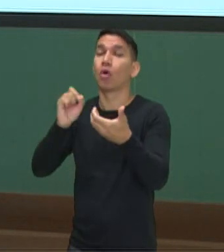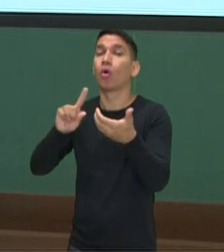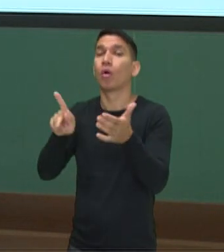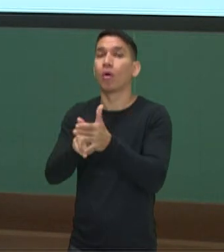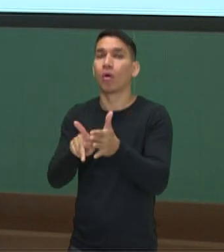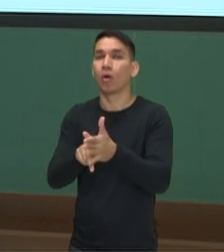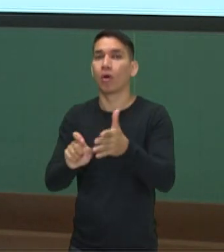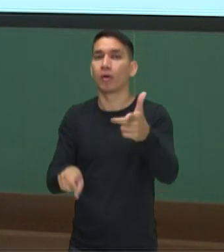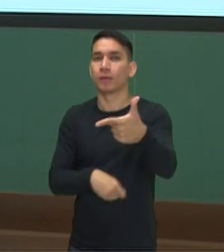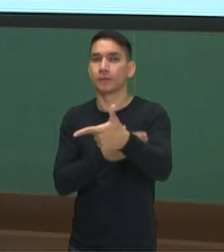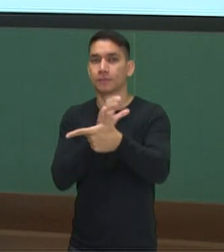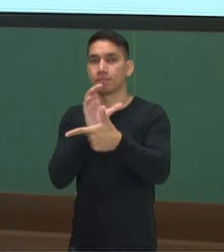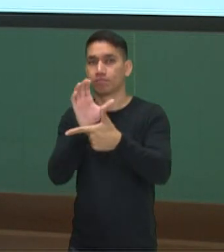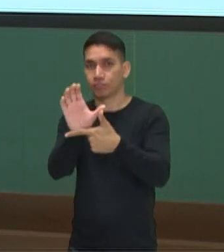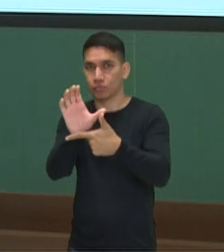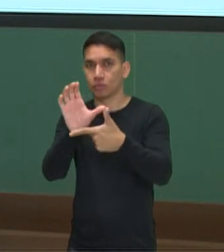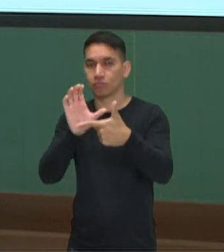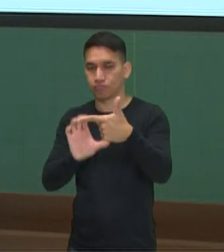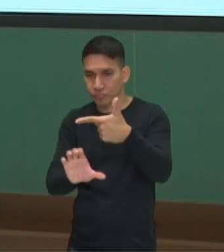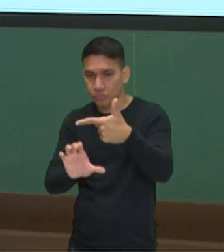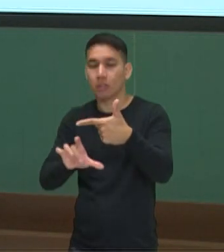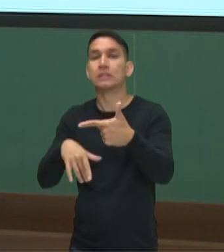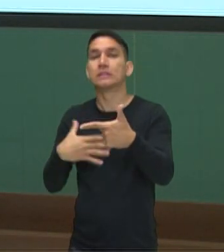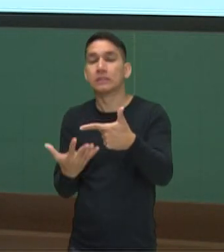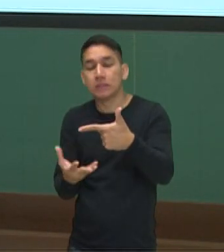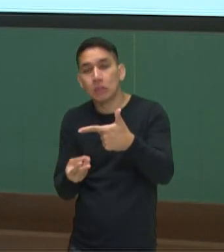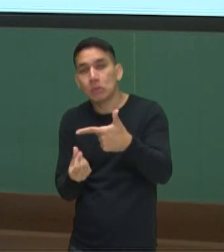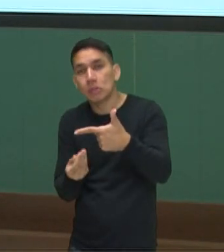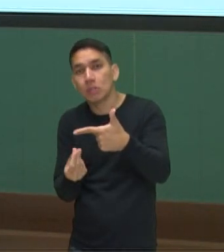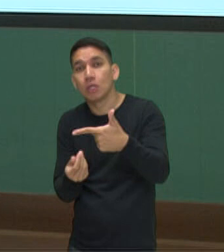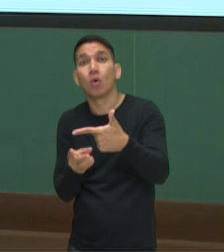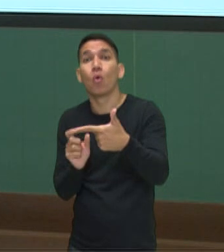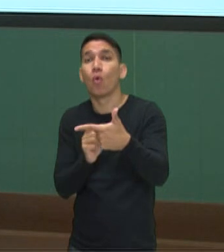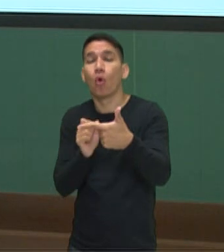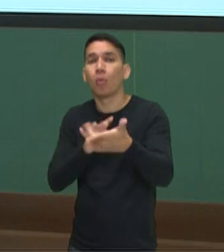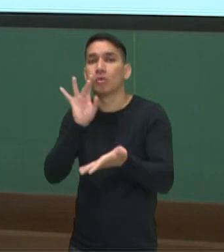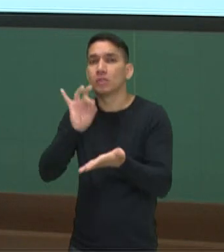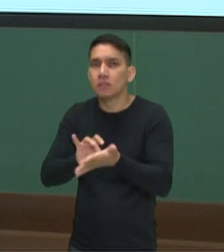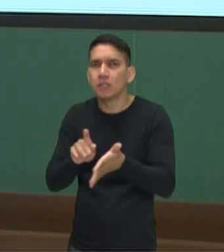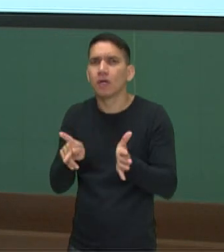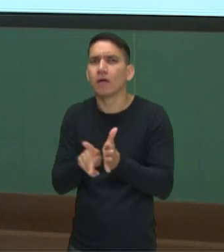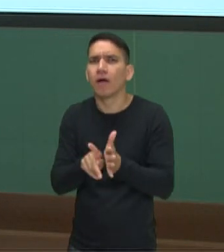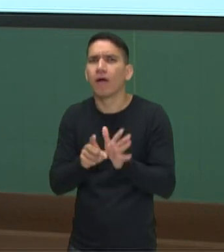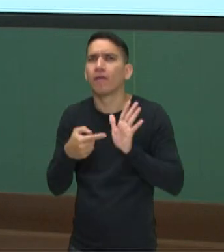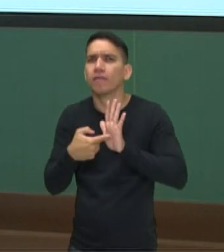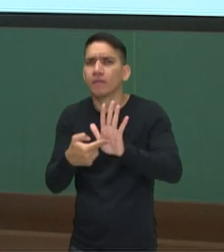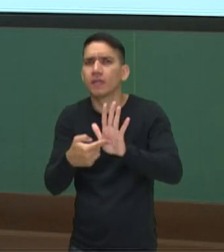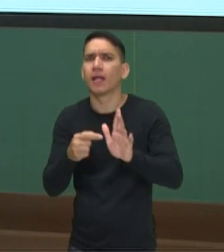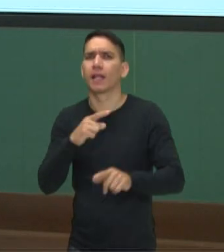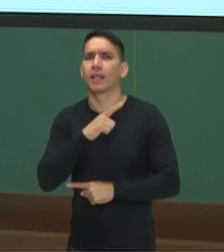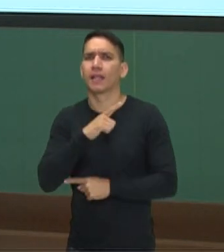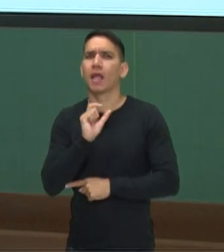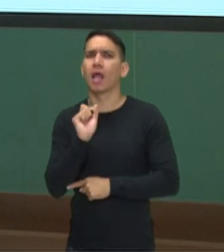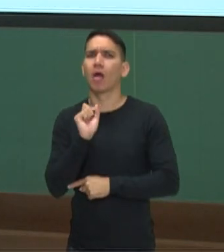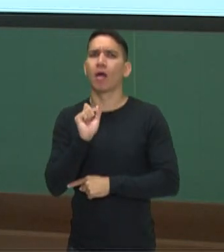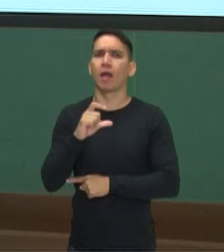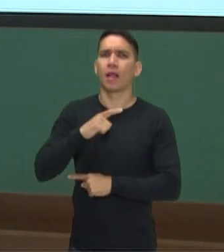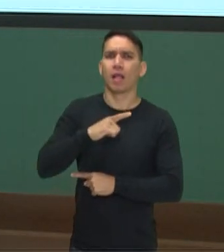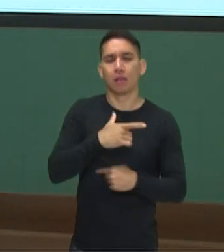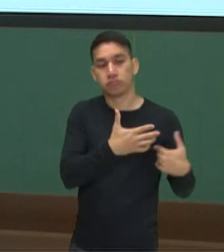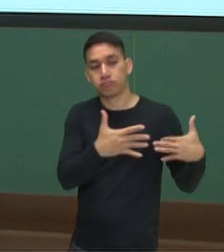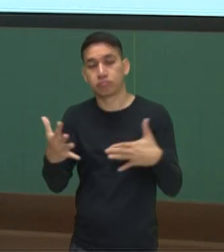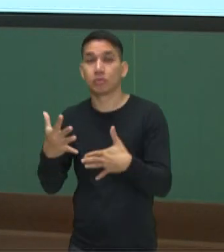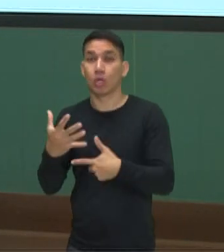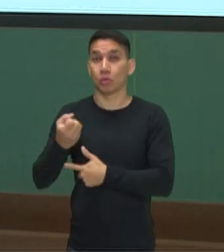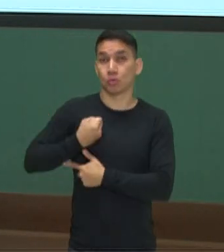Coeficiente, parte literal. Então, eu tenho que pensar como é que resolve as operações com os números, as operações com as letras. E